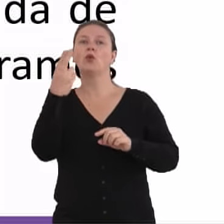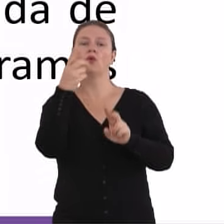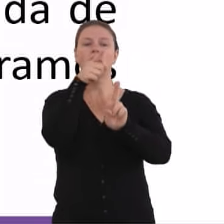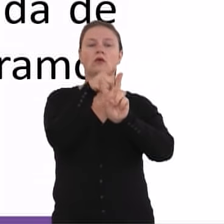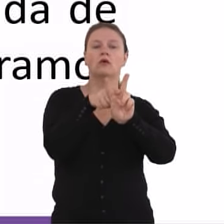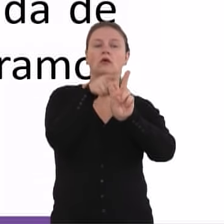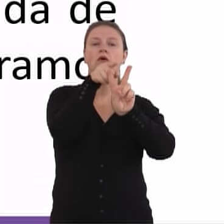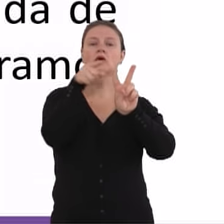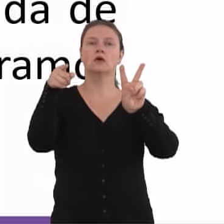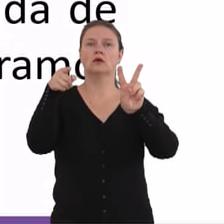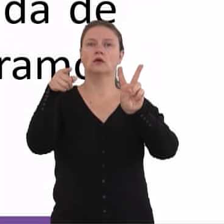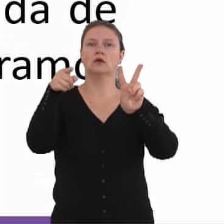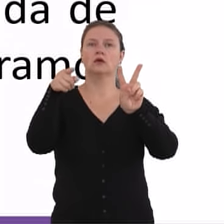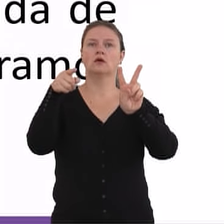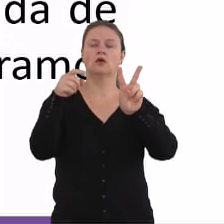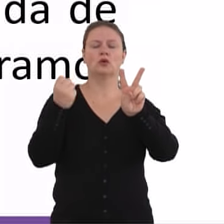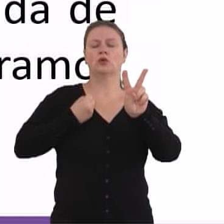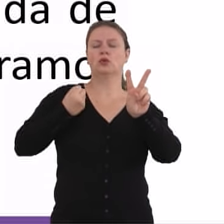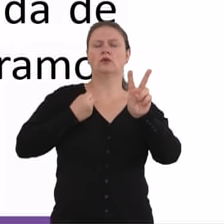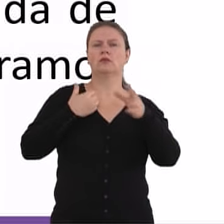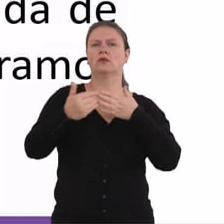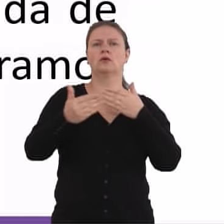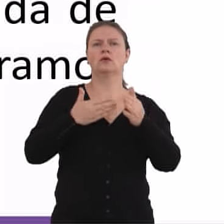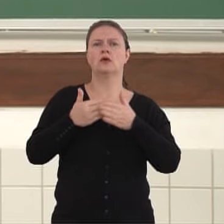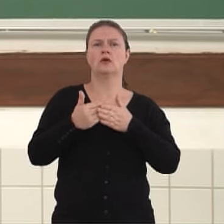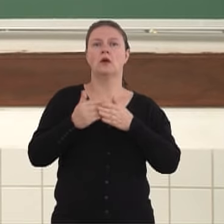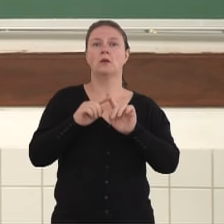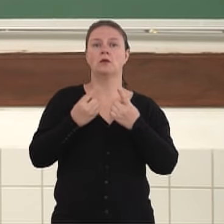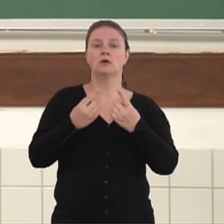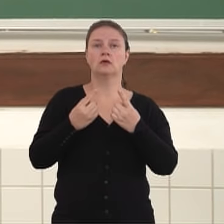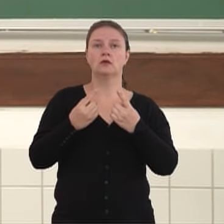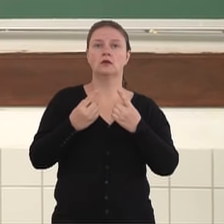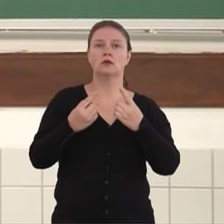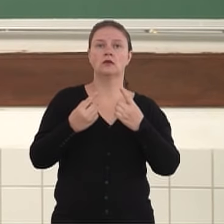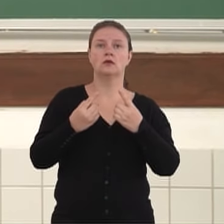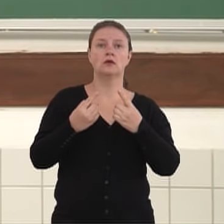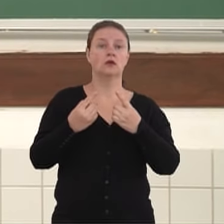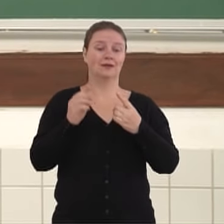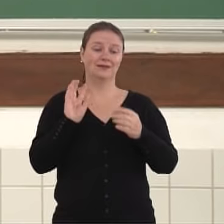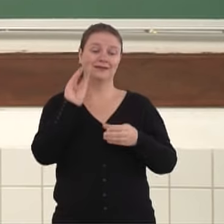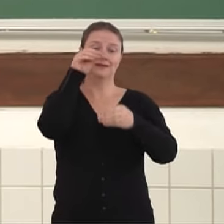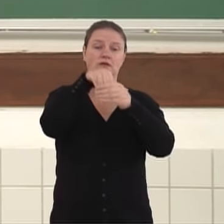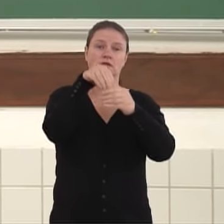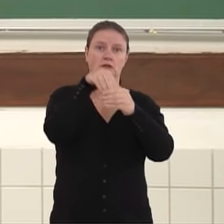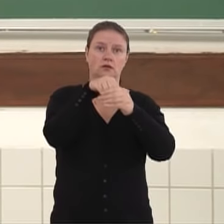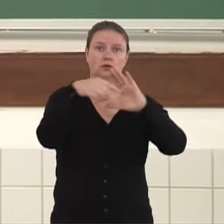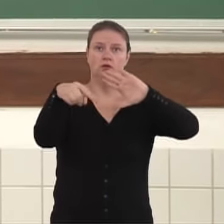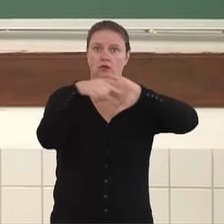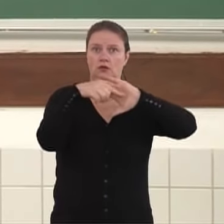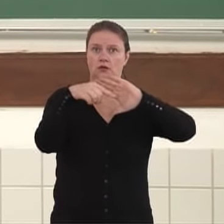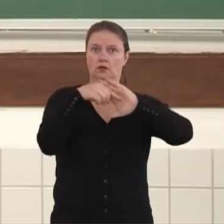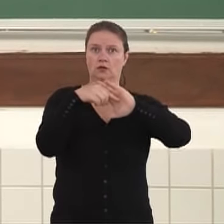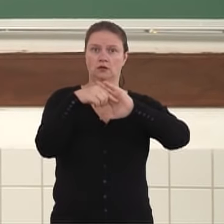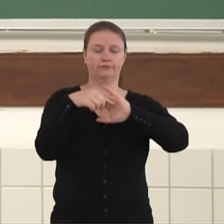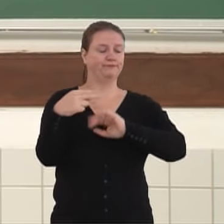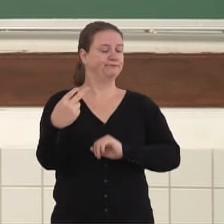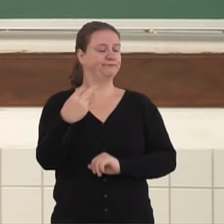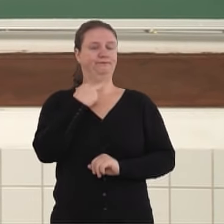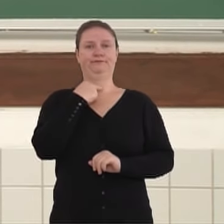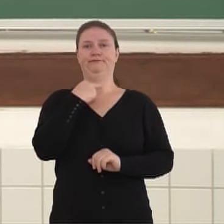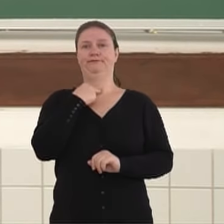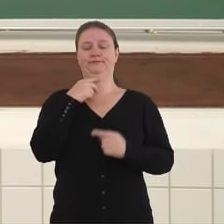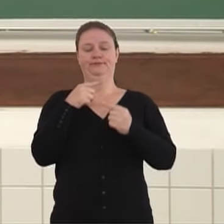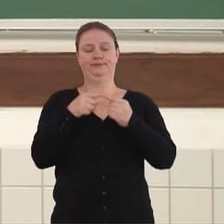número não negativo, ou seja, dentro da raiz quadrada não pode ter número negativo, ela pode